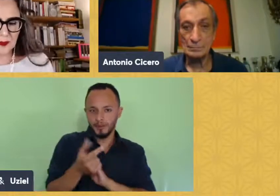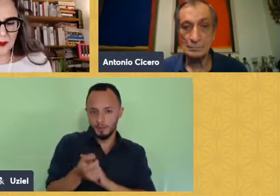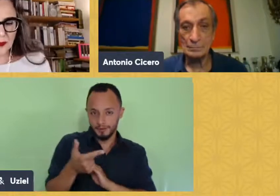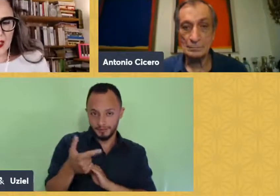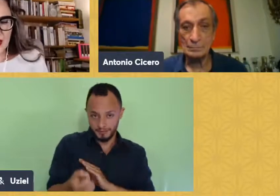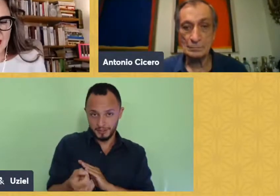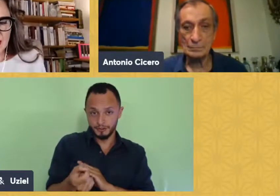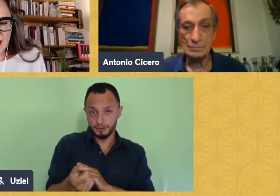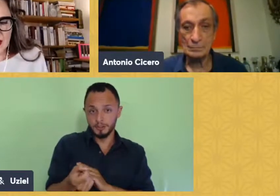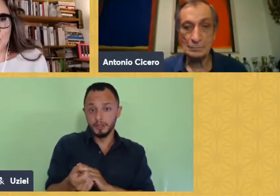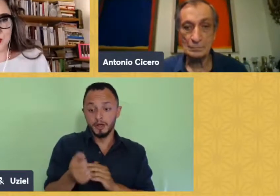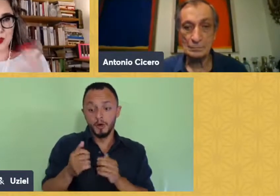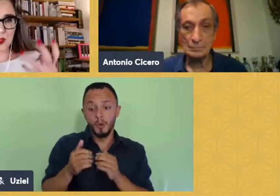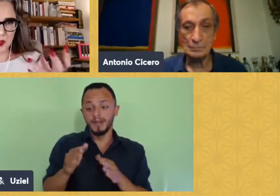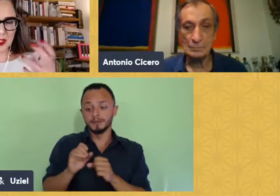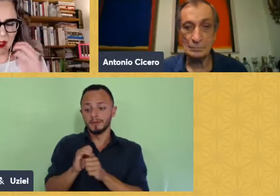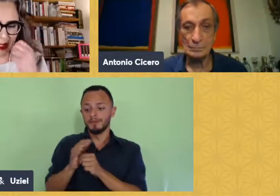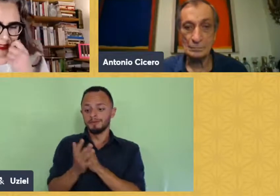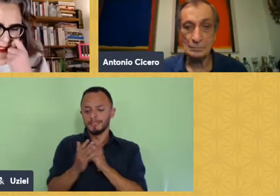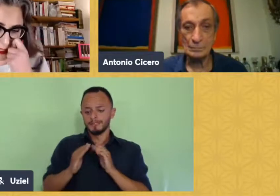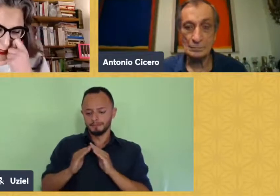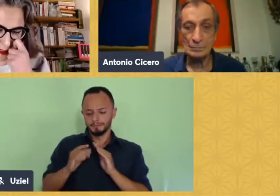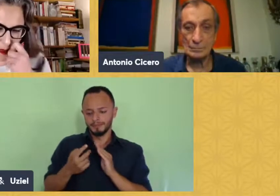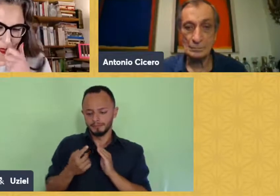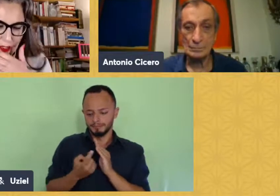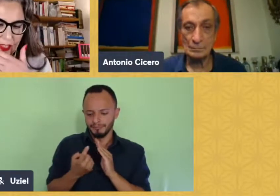início, quando começou, né, a